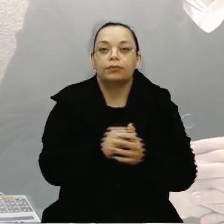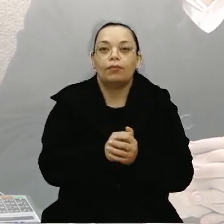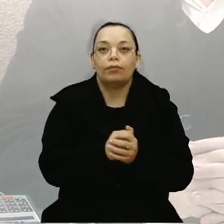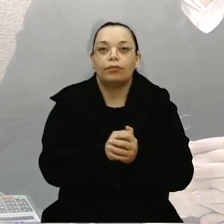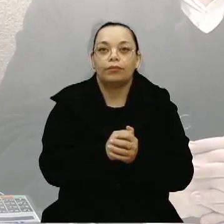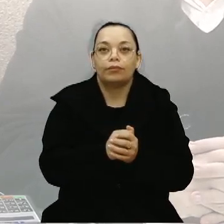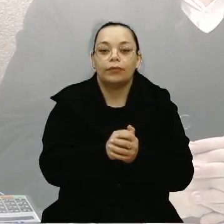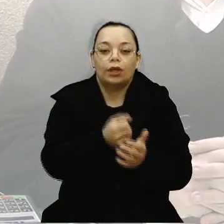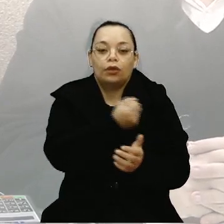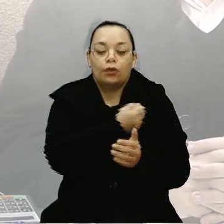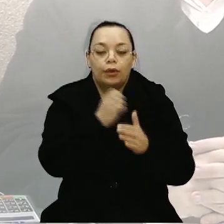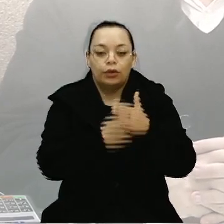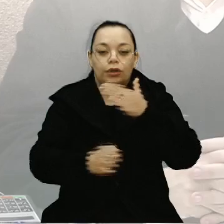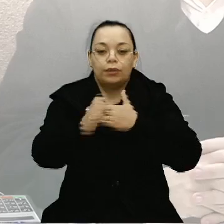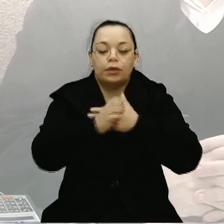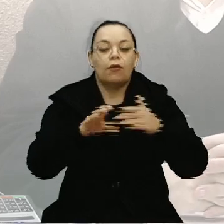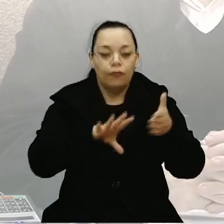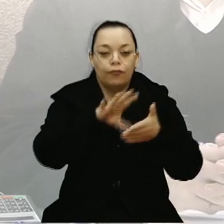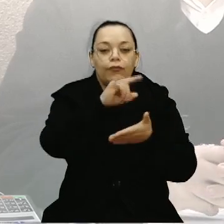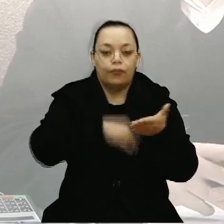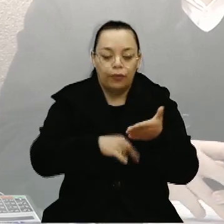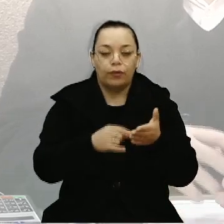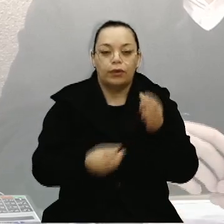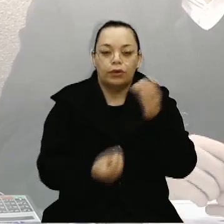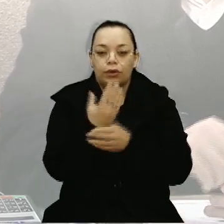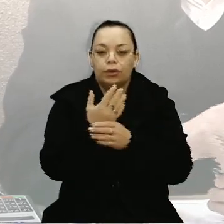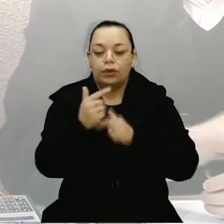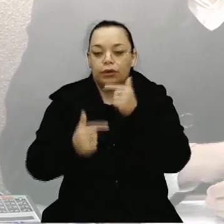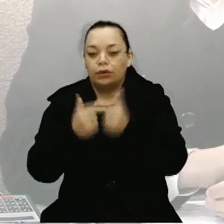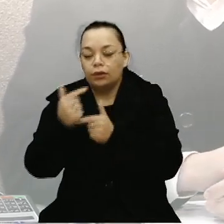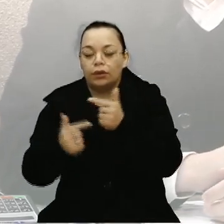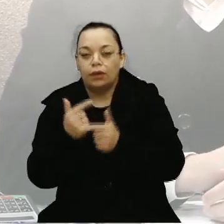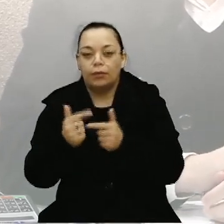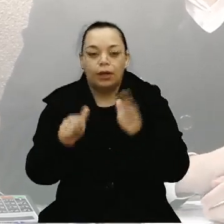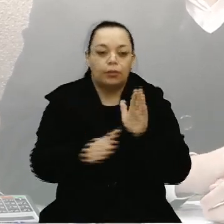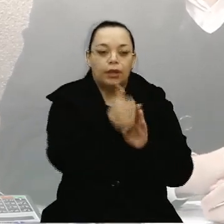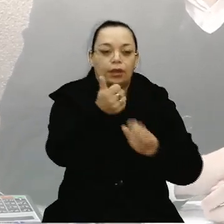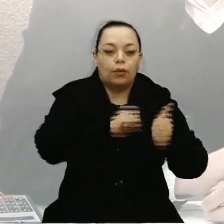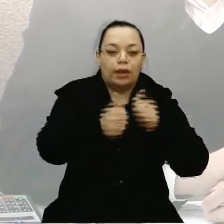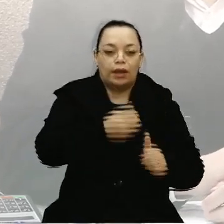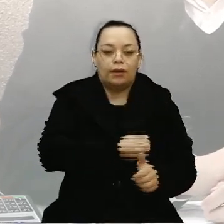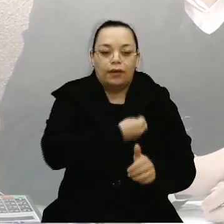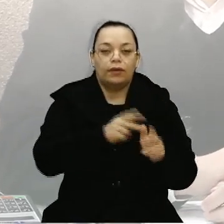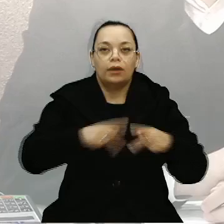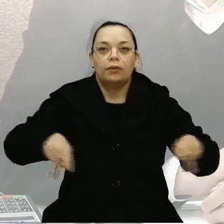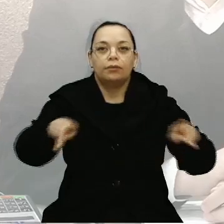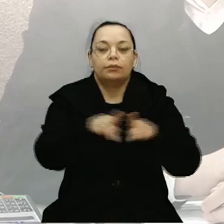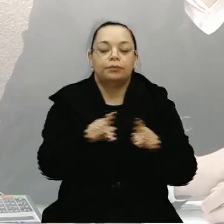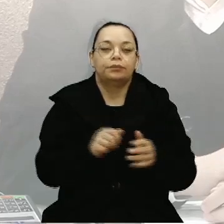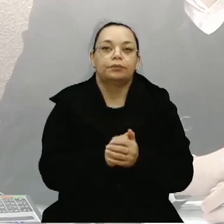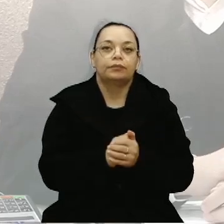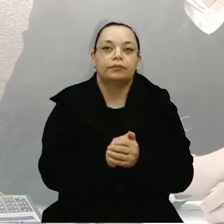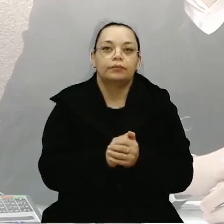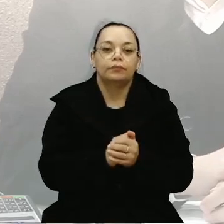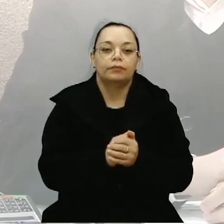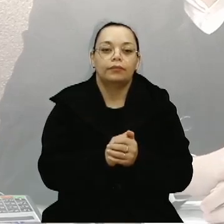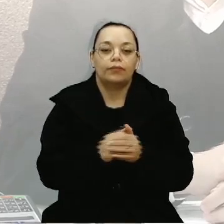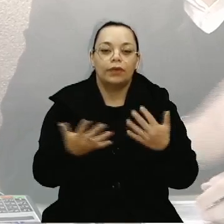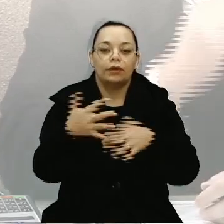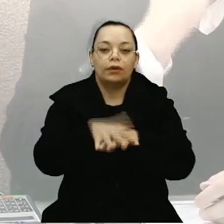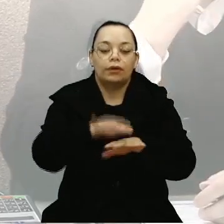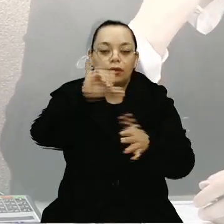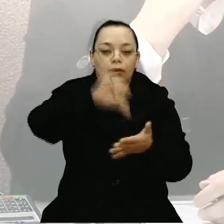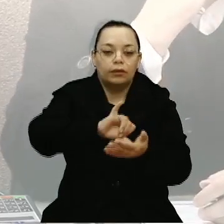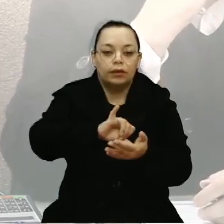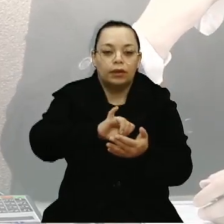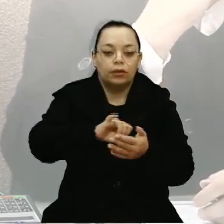de empreendimentos formalizados, a geração de empregos e a melhoria da qualidade de vida da população. Para a inclusão no centro,